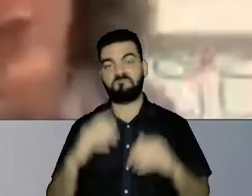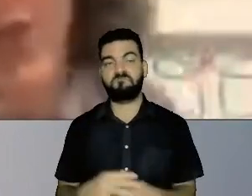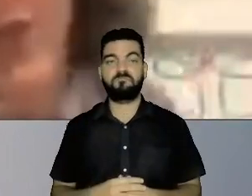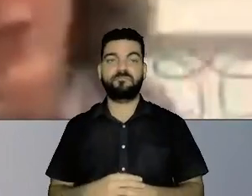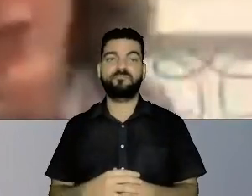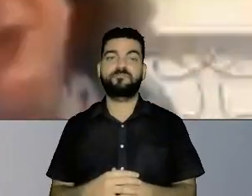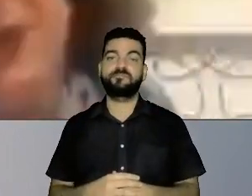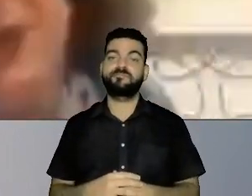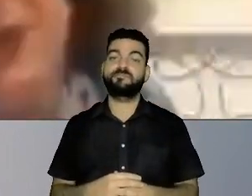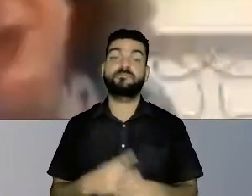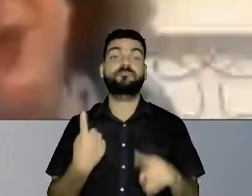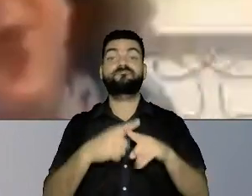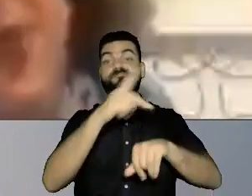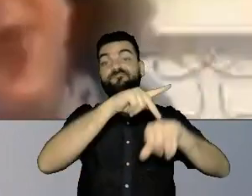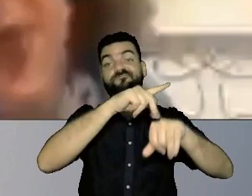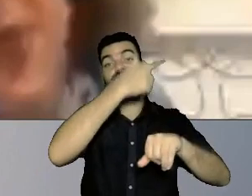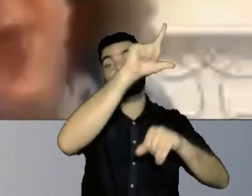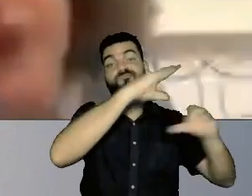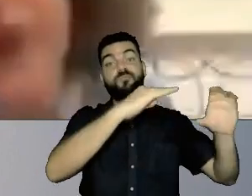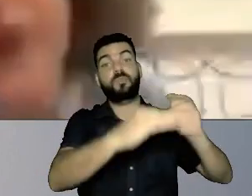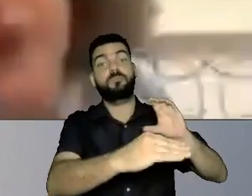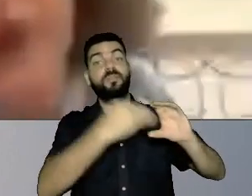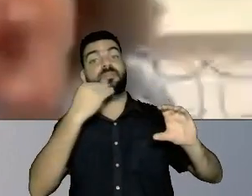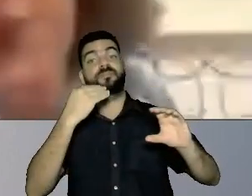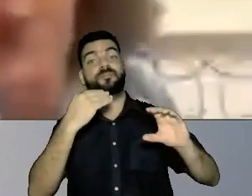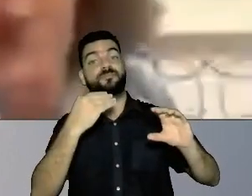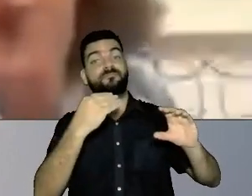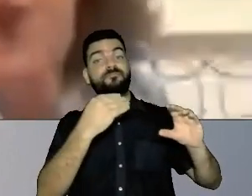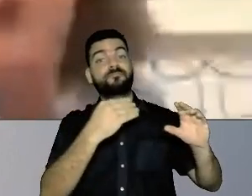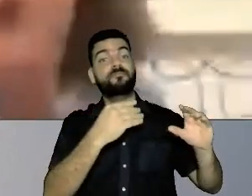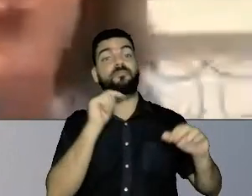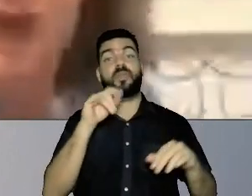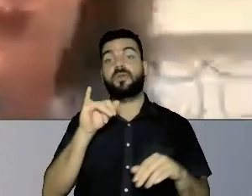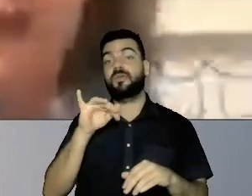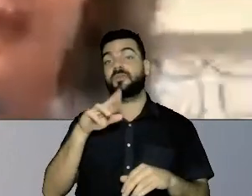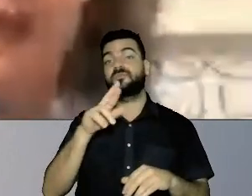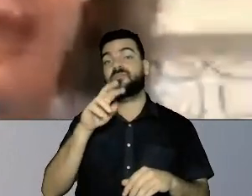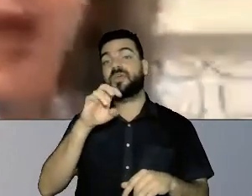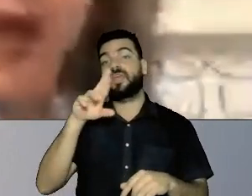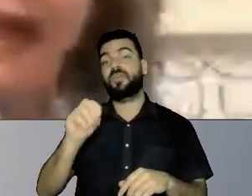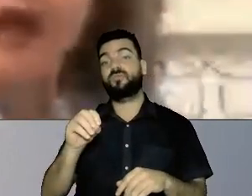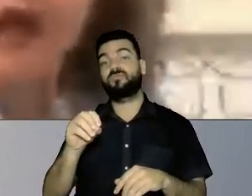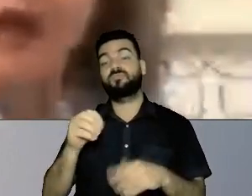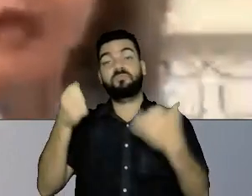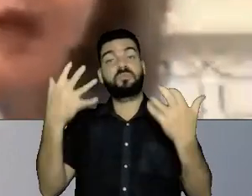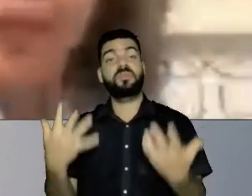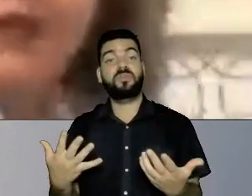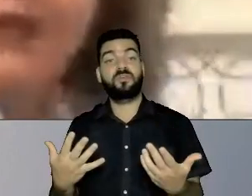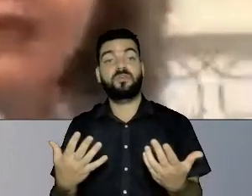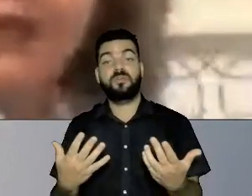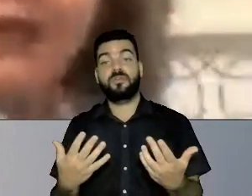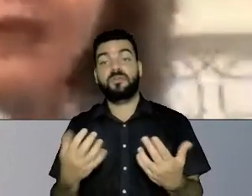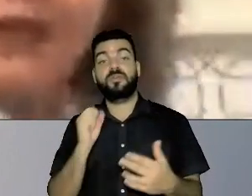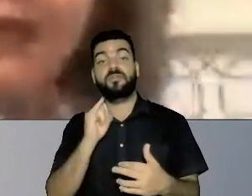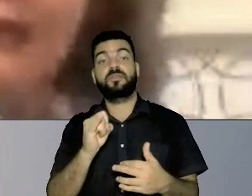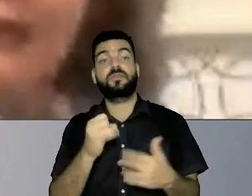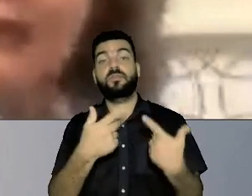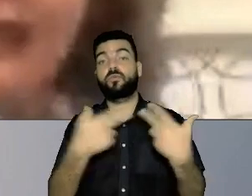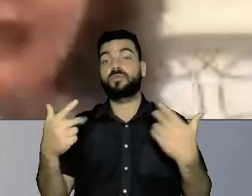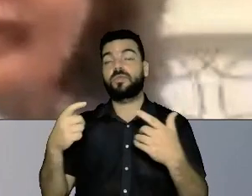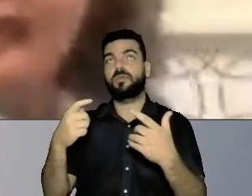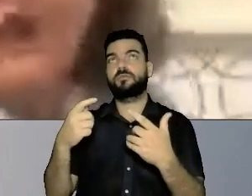do exterior e, quando chegam, a Infraero baixa uma nova norma dizendo que as únicas obras